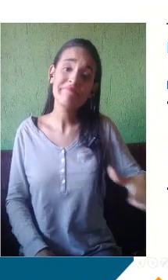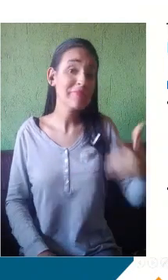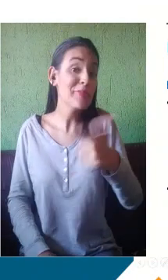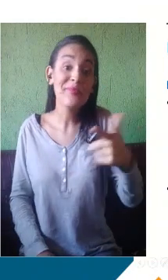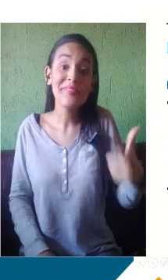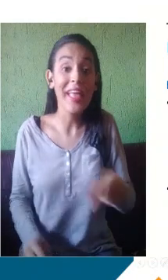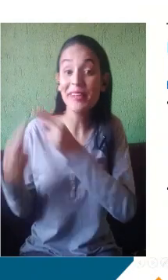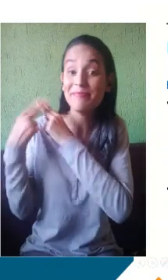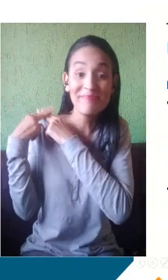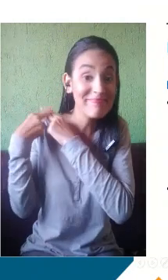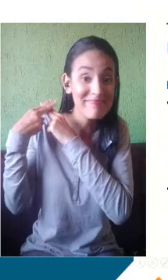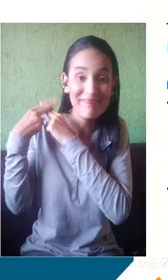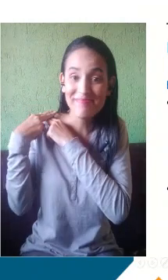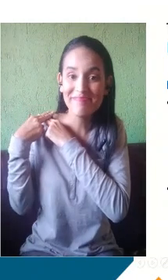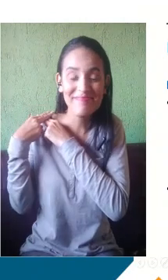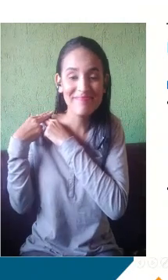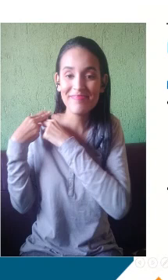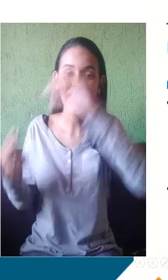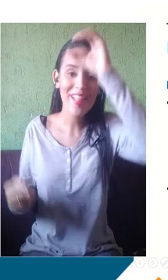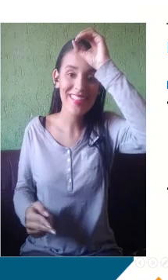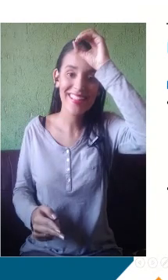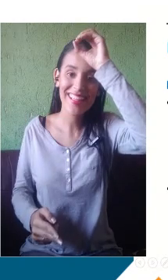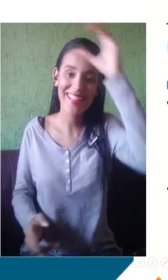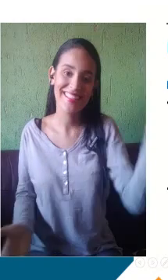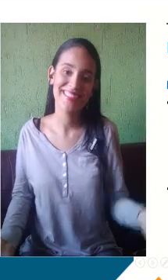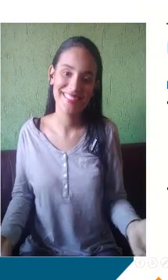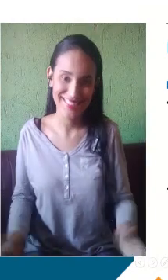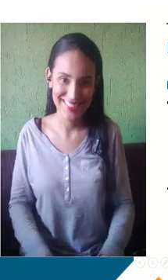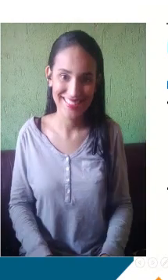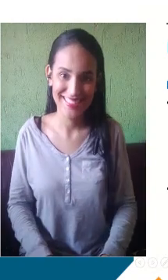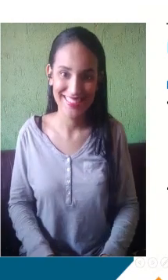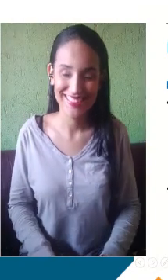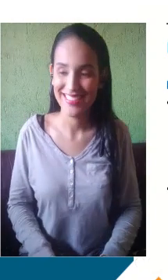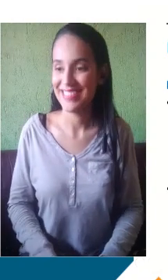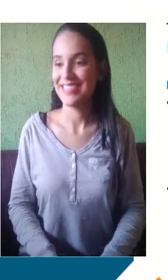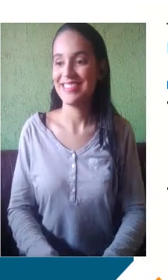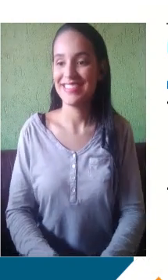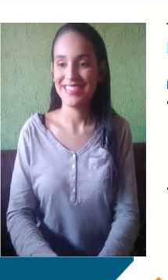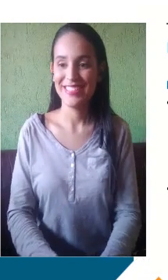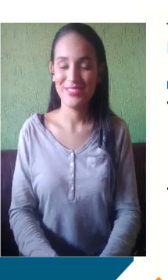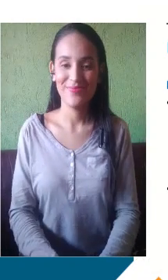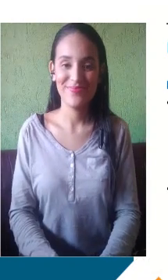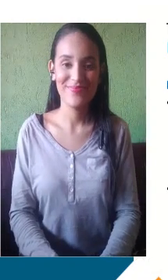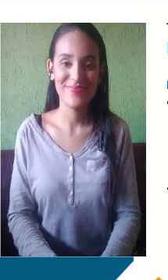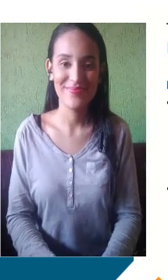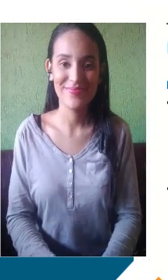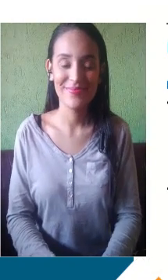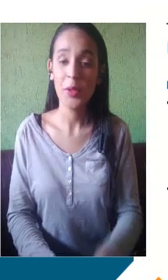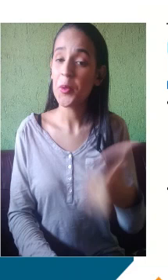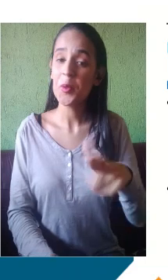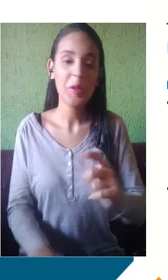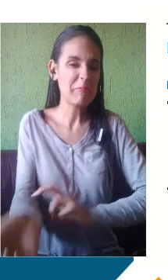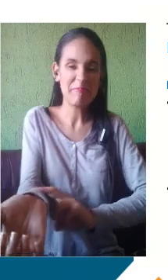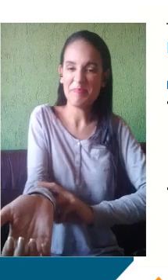pelo afinal, ela justifica o fato da infância ser a melhor fase da vida. Então, o posicionamento, a tese é que a infância é